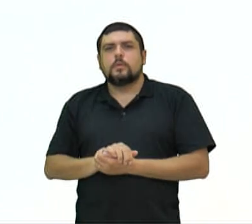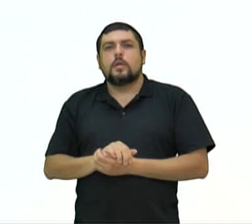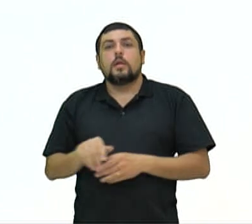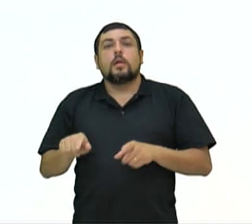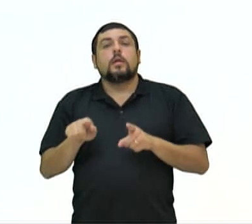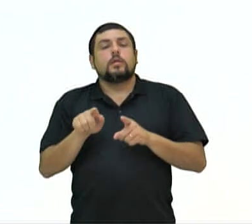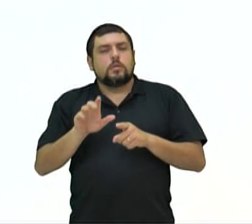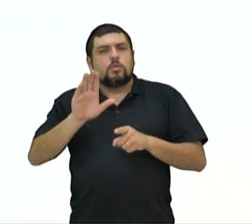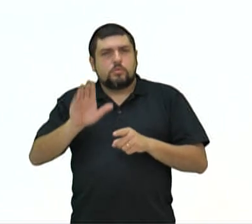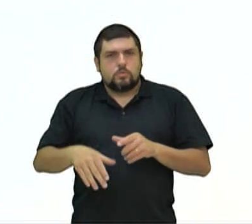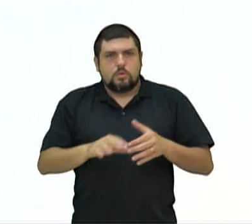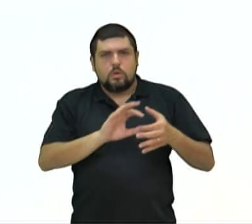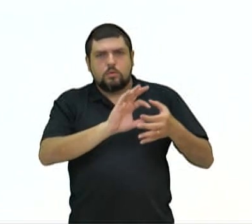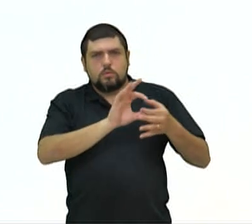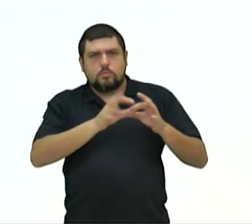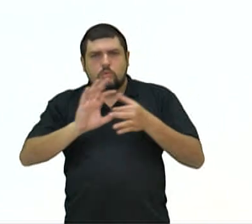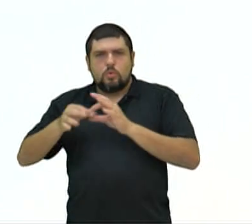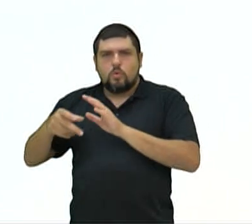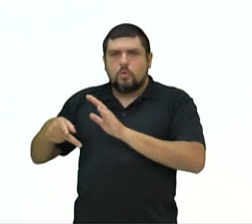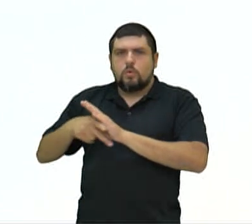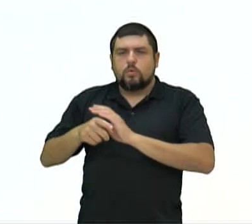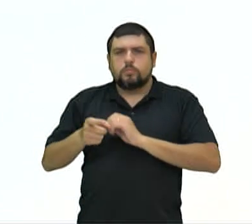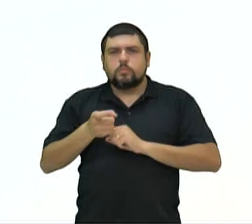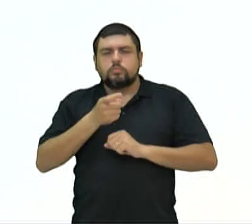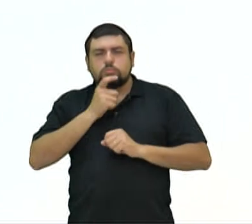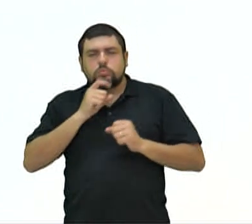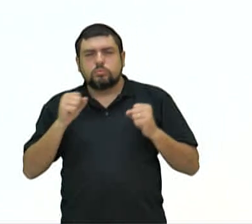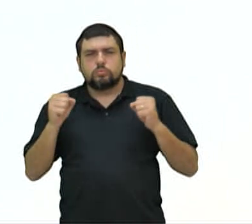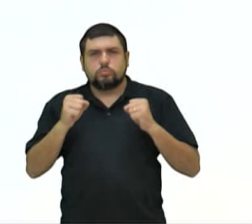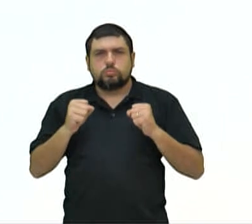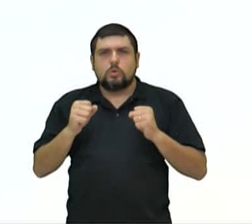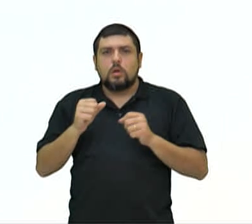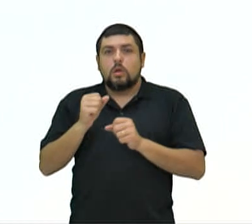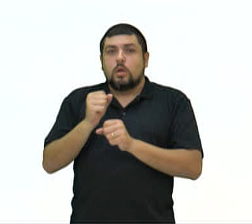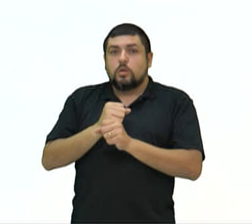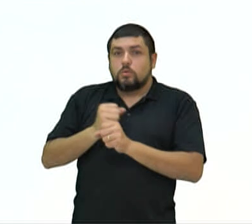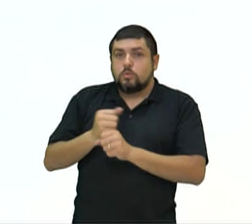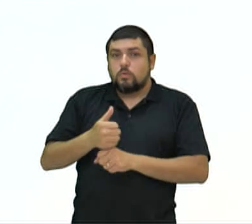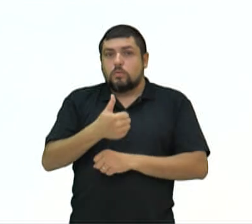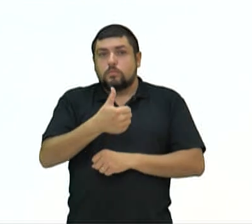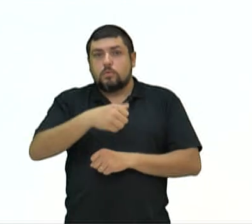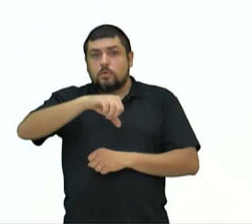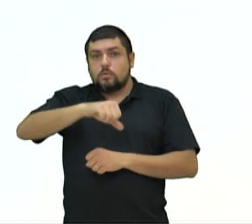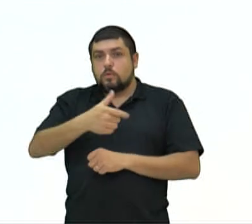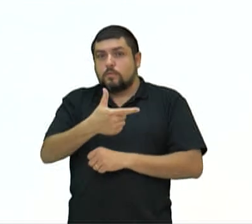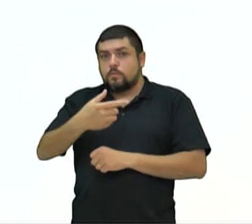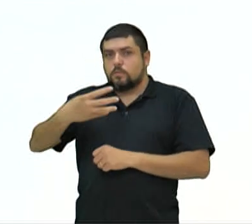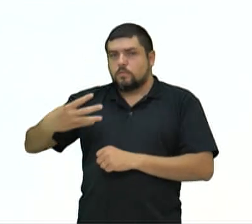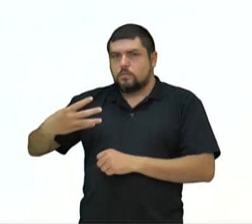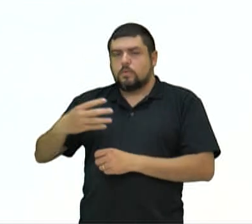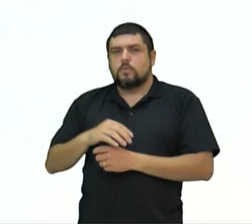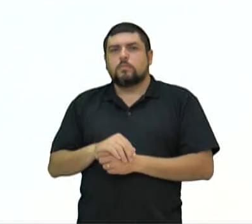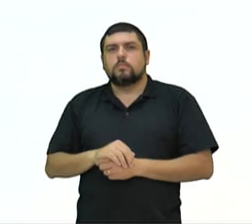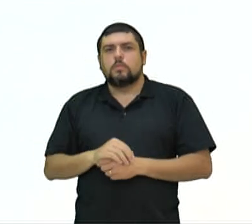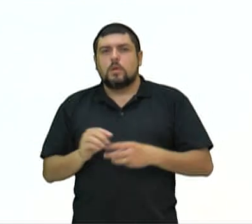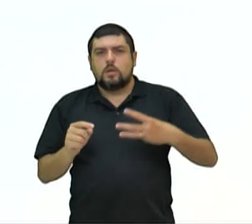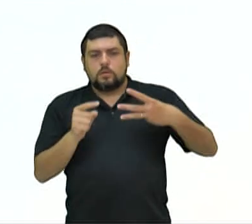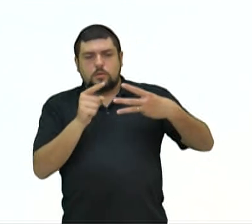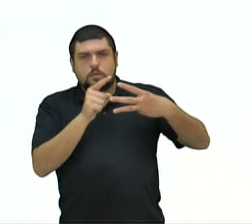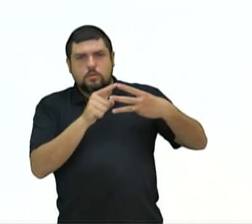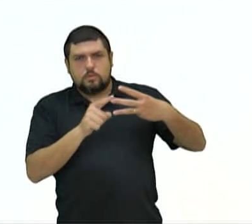Jogos Olímpicos de Inverno desde a sua primeira edição, lá em 1924. São três modalidades,